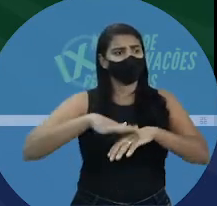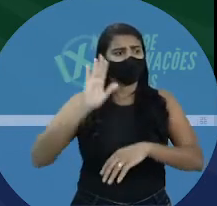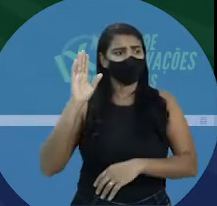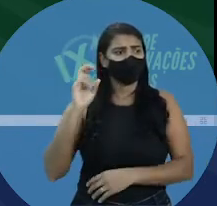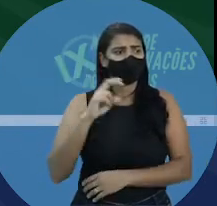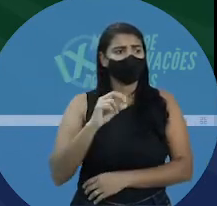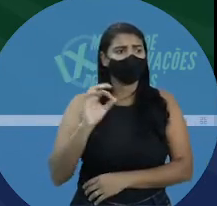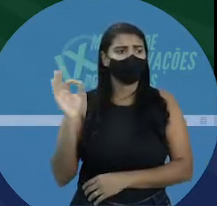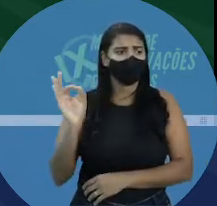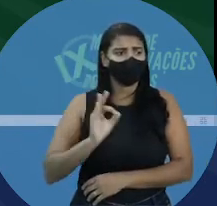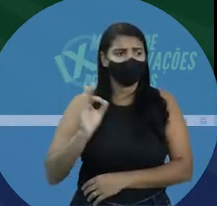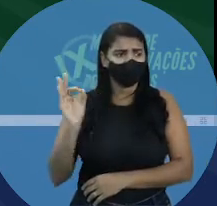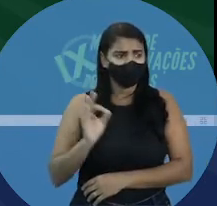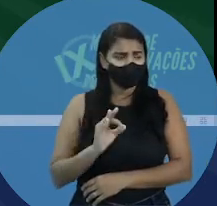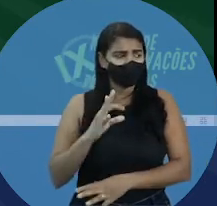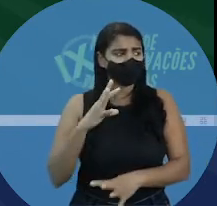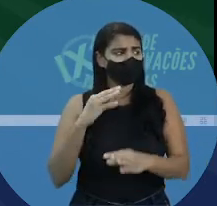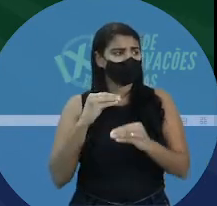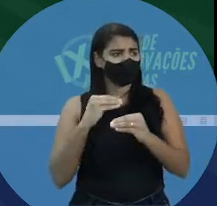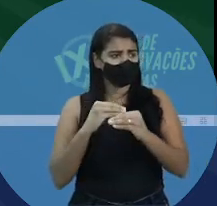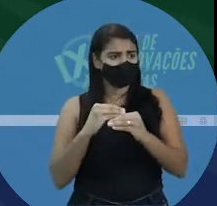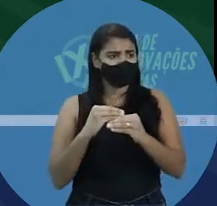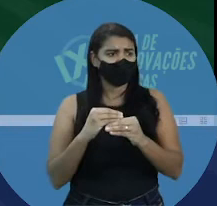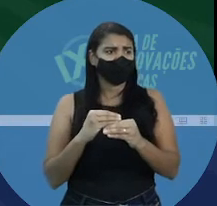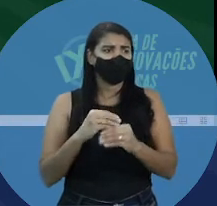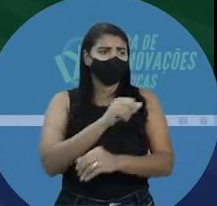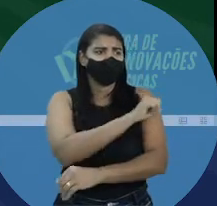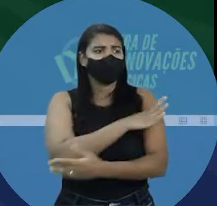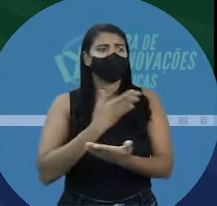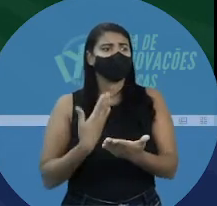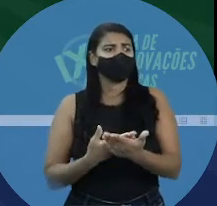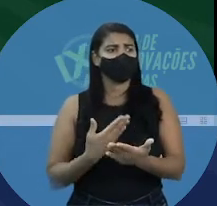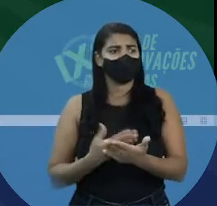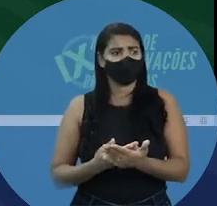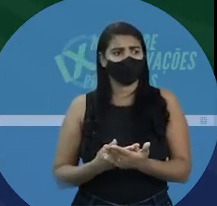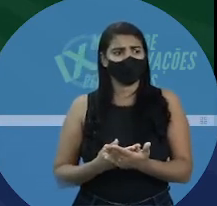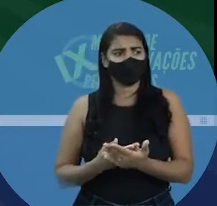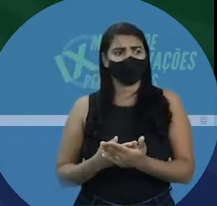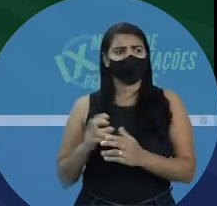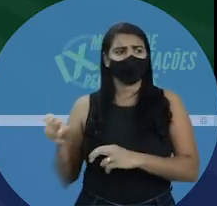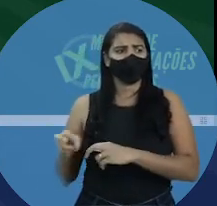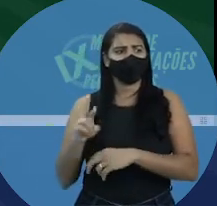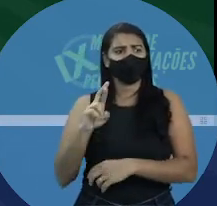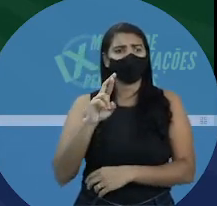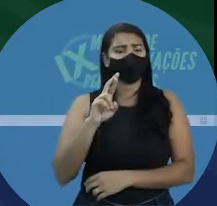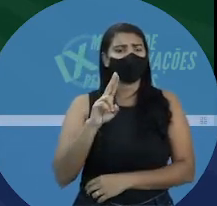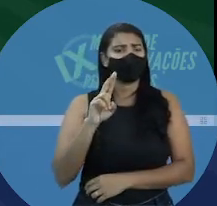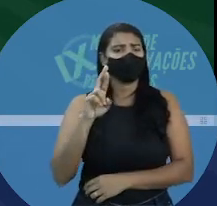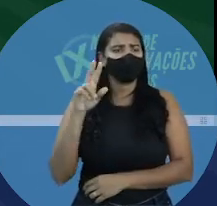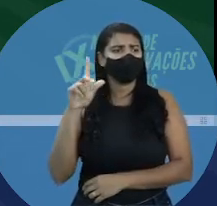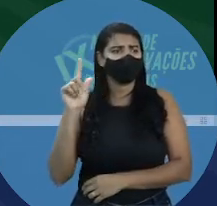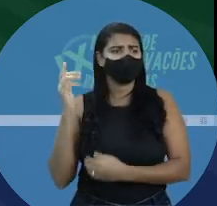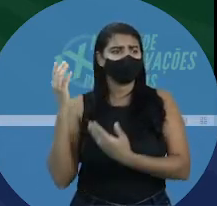50% do seu corpo discente constituído por alunos da zona rural. Pode passar.